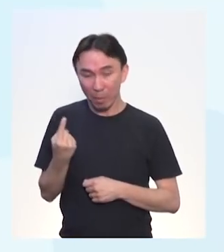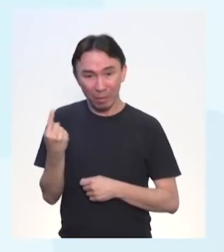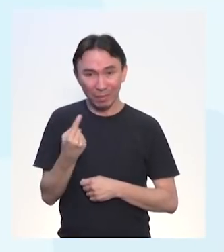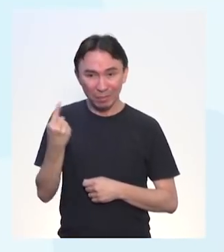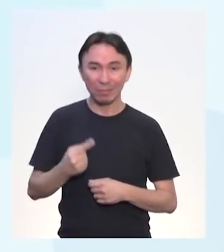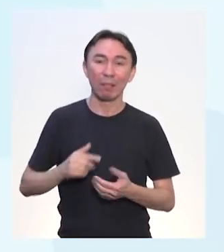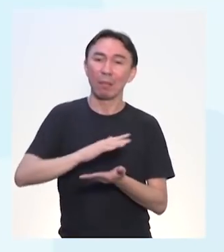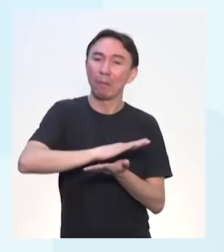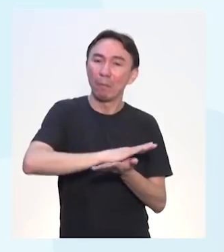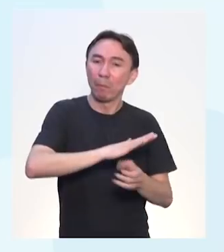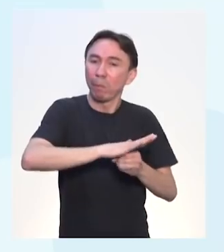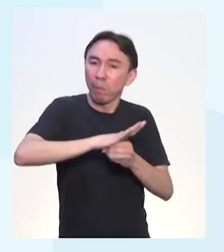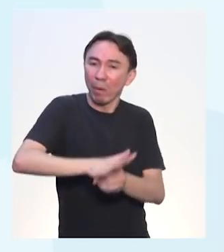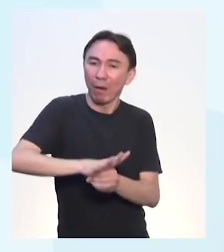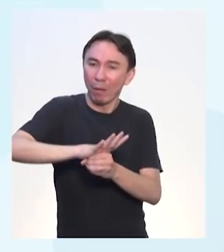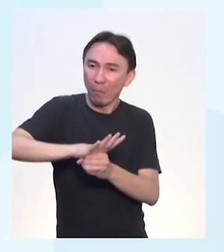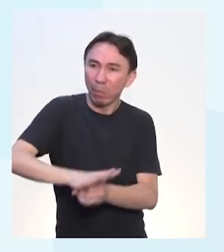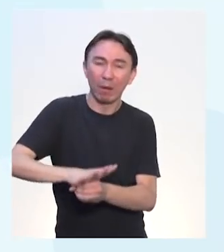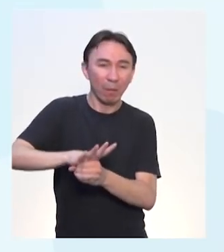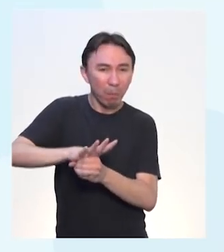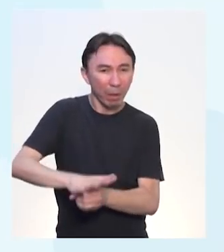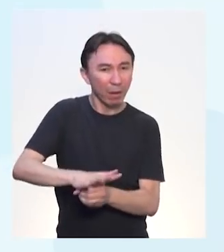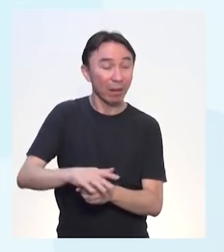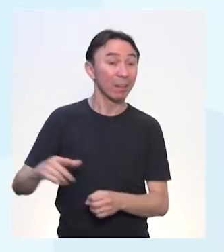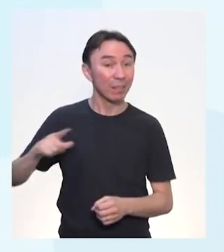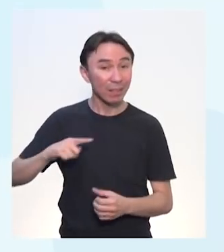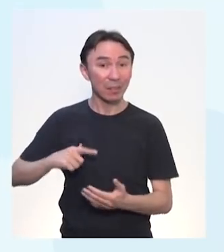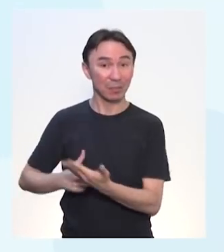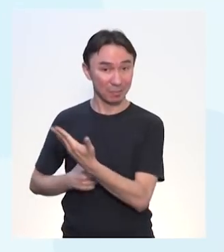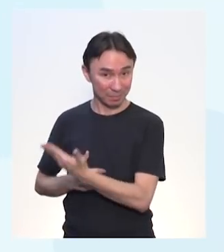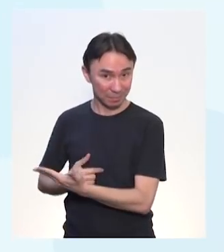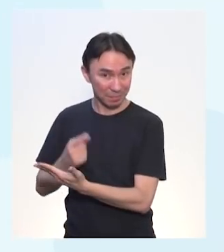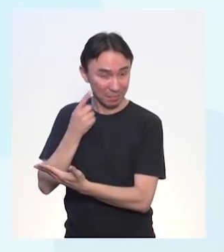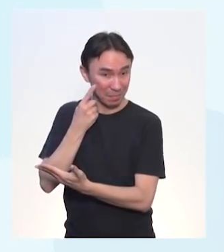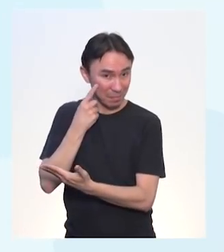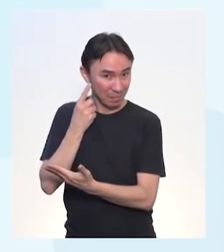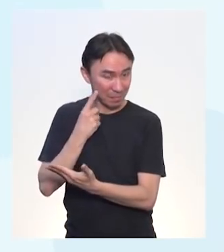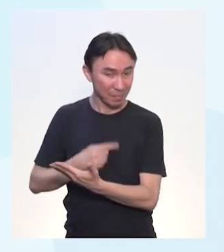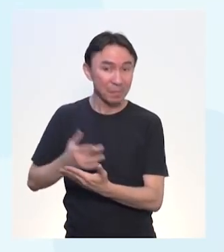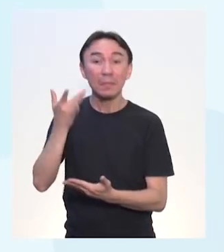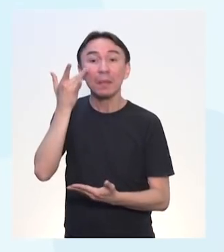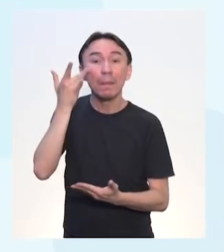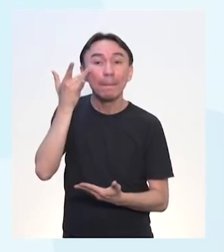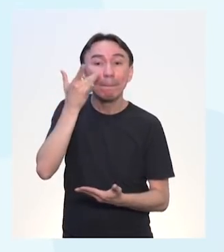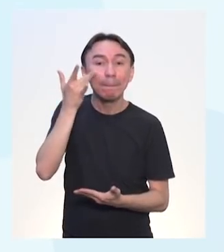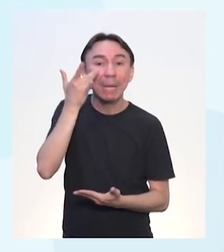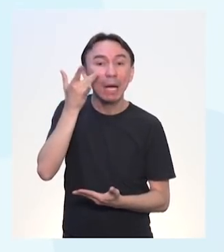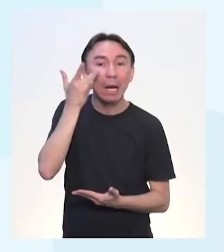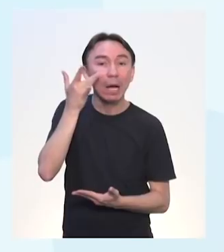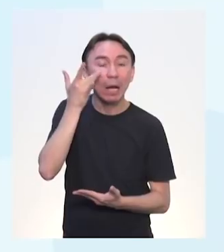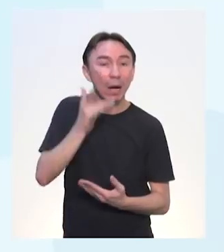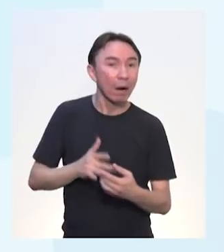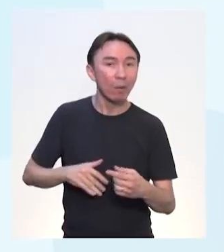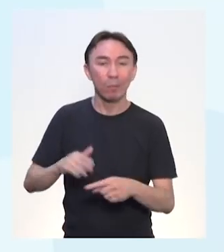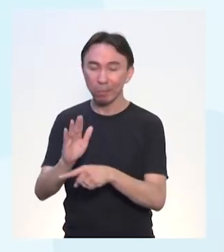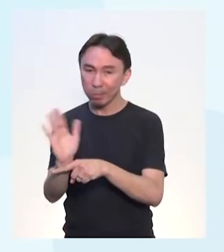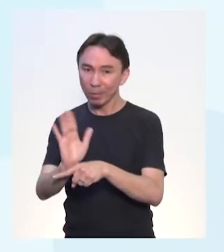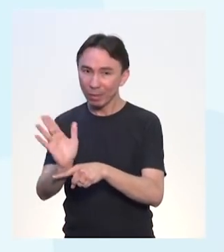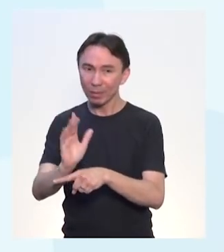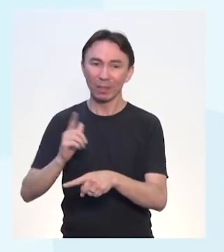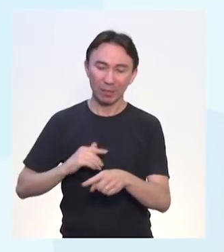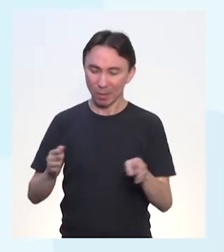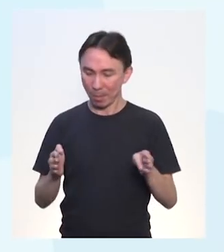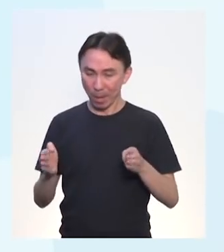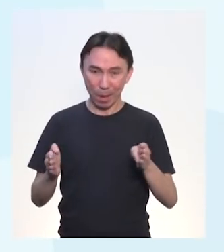uma estética cinematográfica que percorre todo o percurso dos anos 20 na